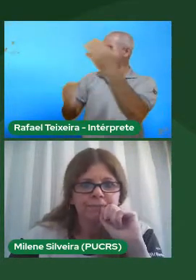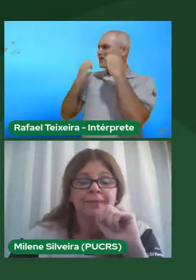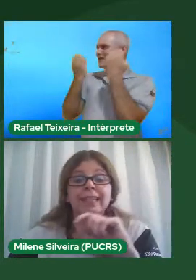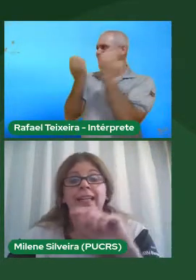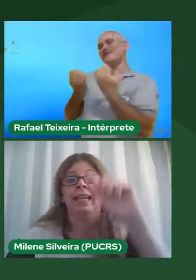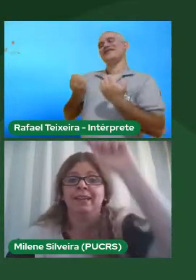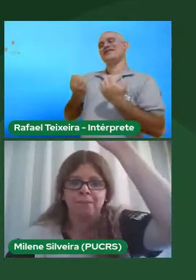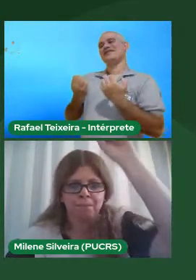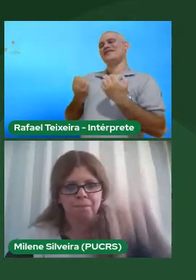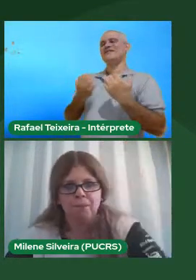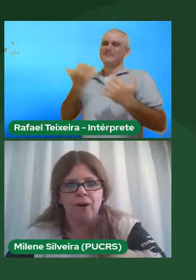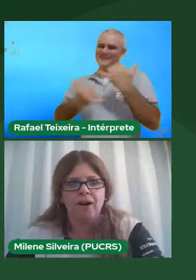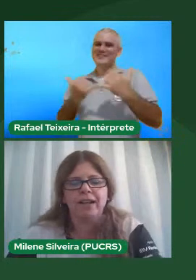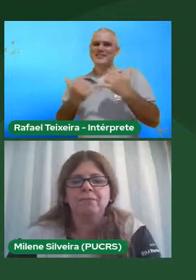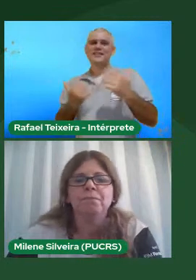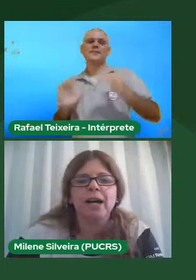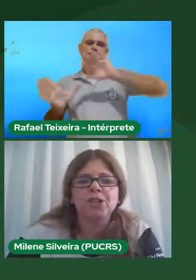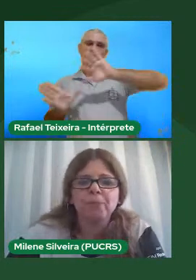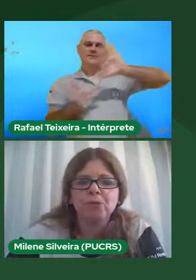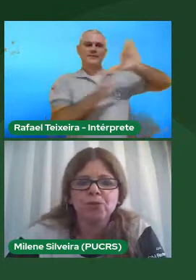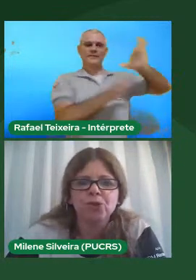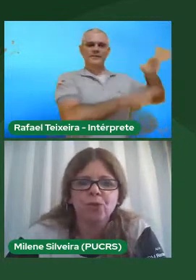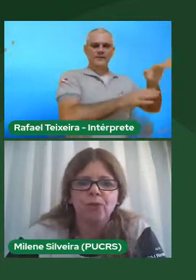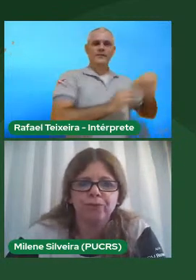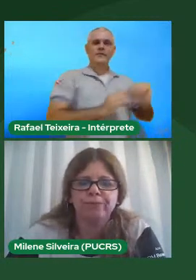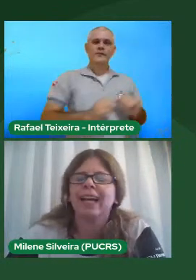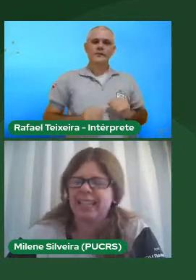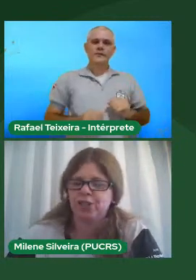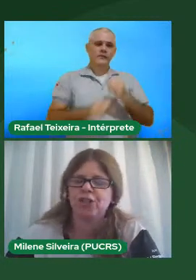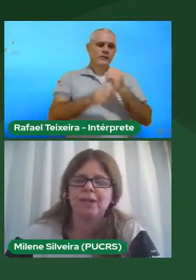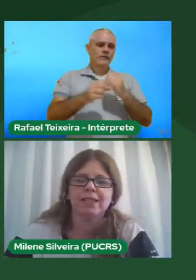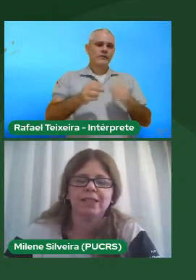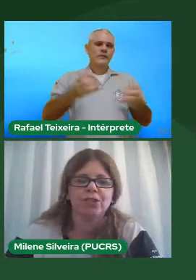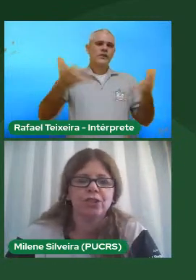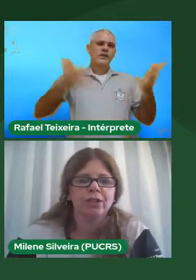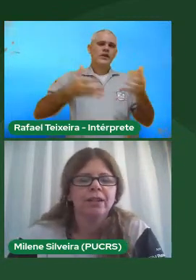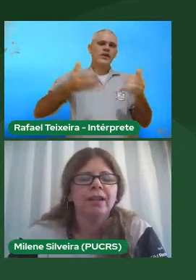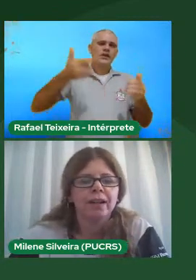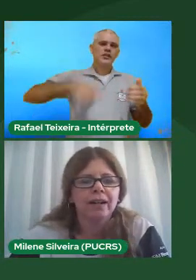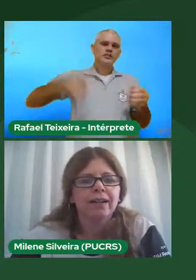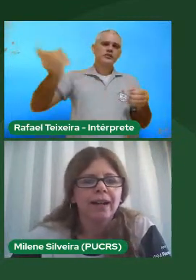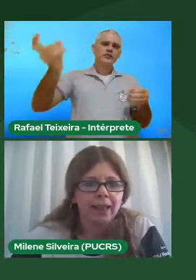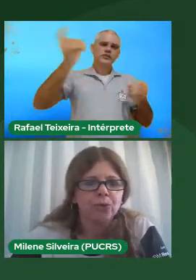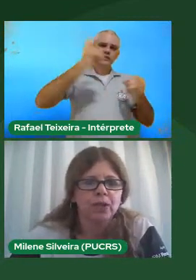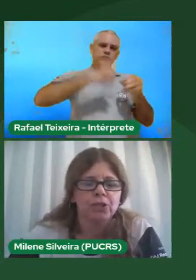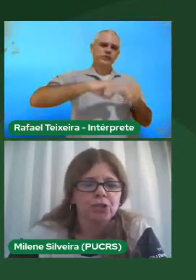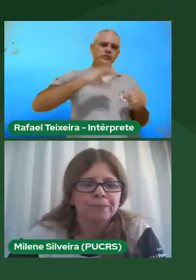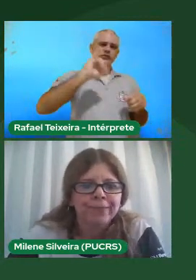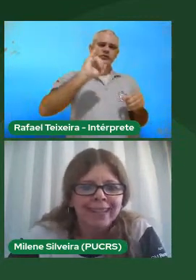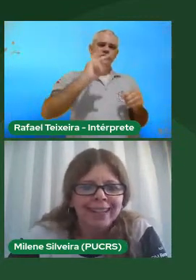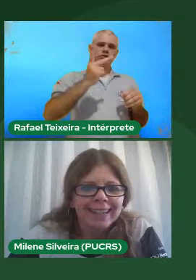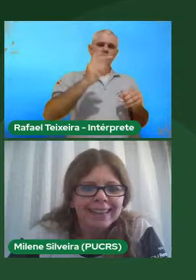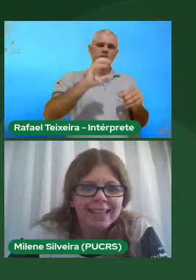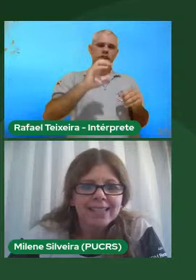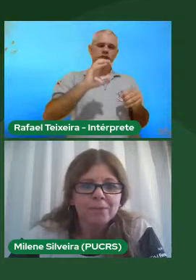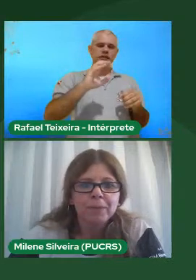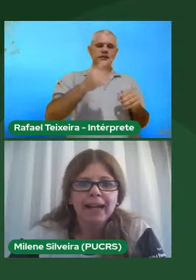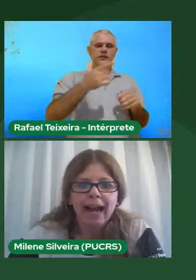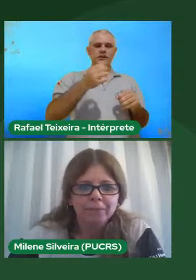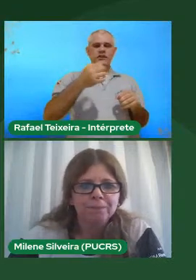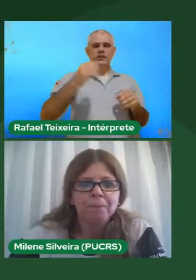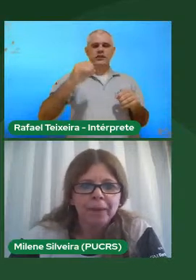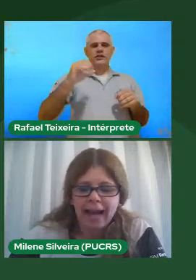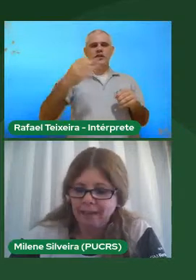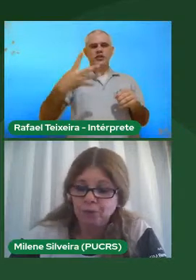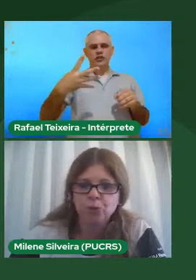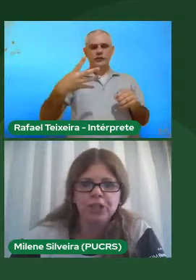então, bora baixar para o sul de novo. Aqui a gente é bastante atuante. Descemos para